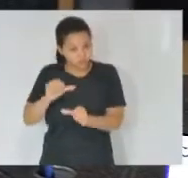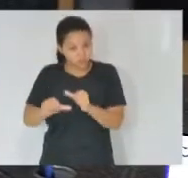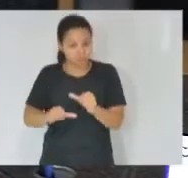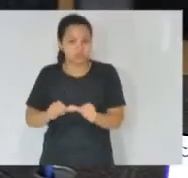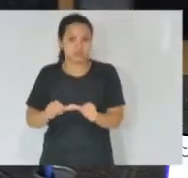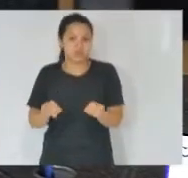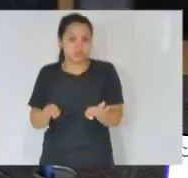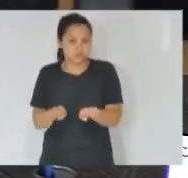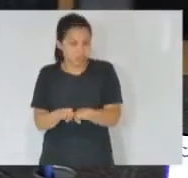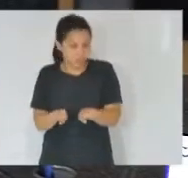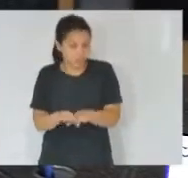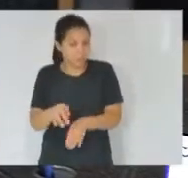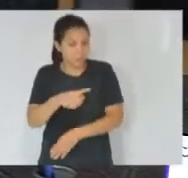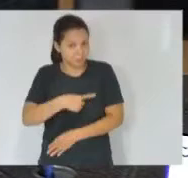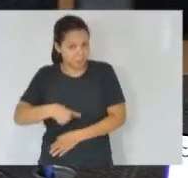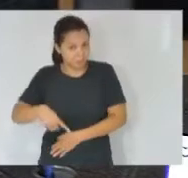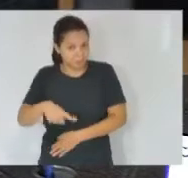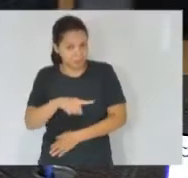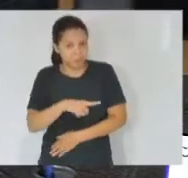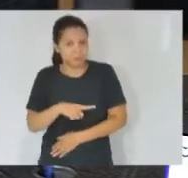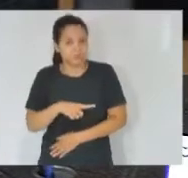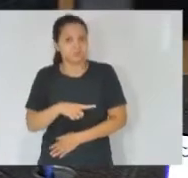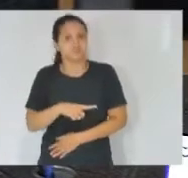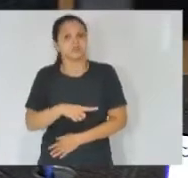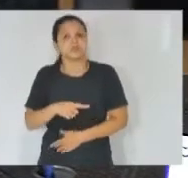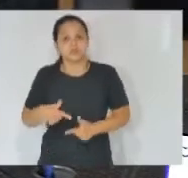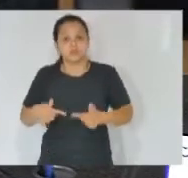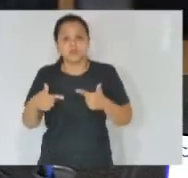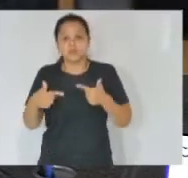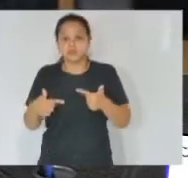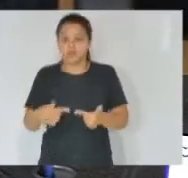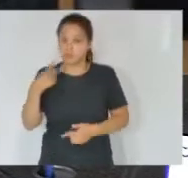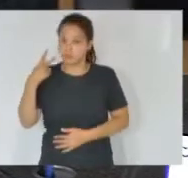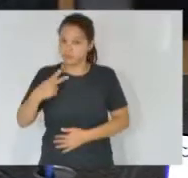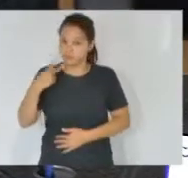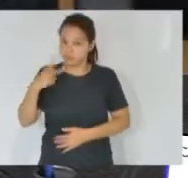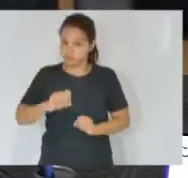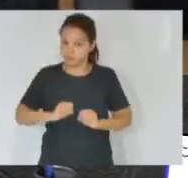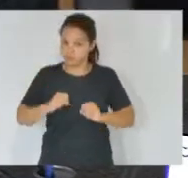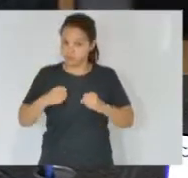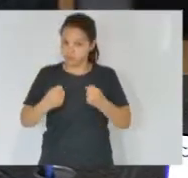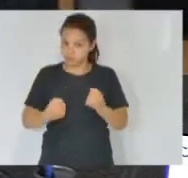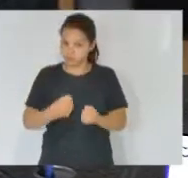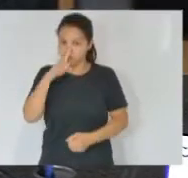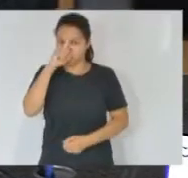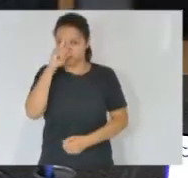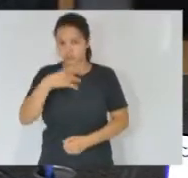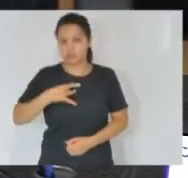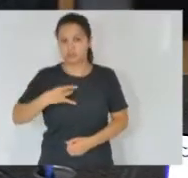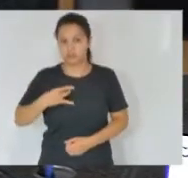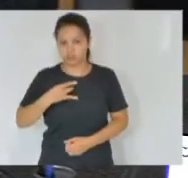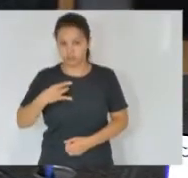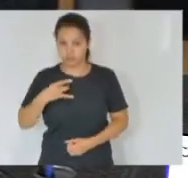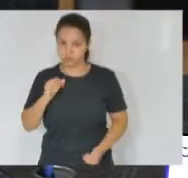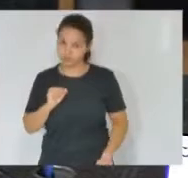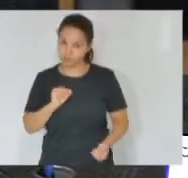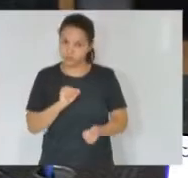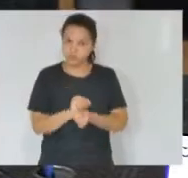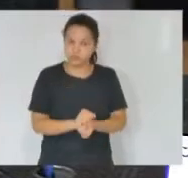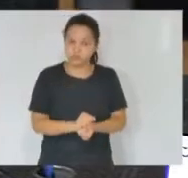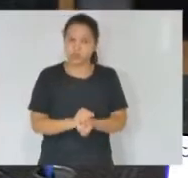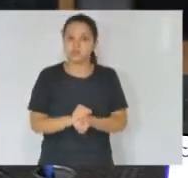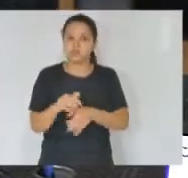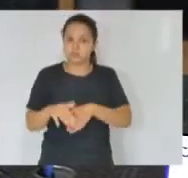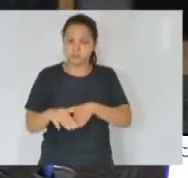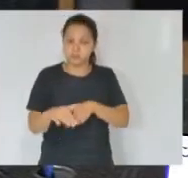também nós, da Frente Parlamentar em Defesa dos Hospitais Filantrópicos, estamos junto com vocês nessa caminhada, mas